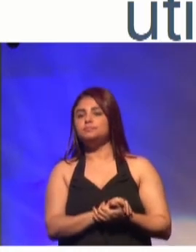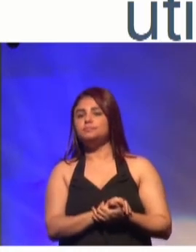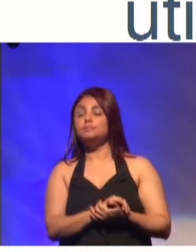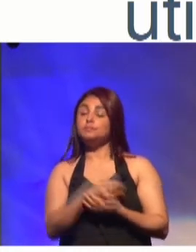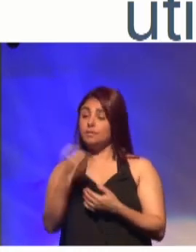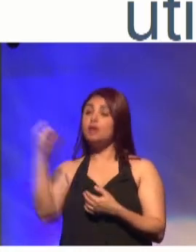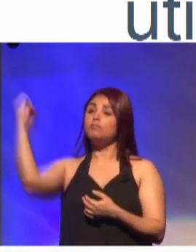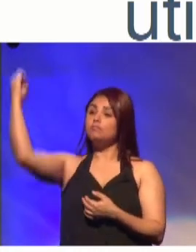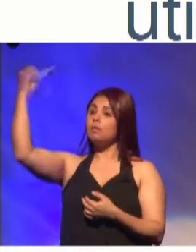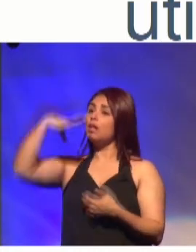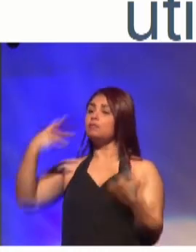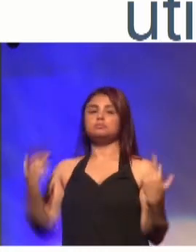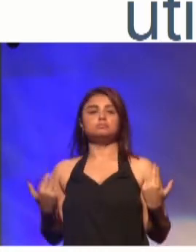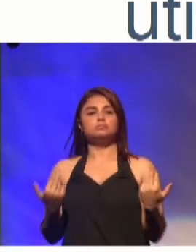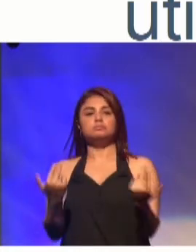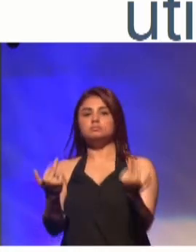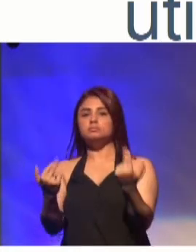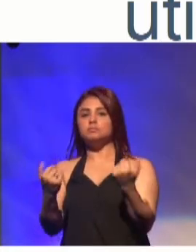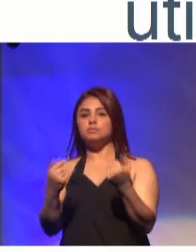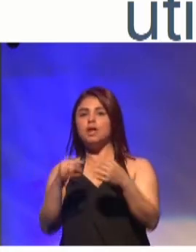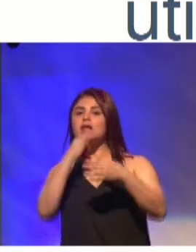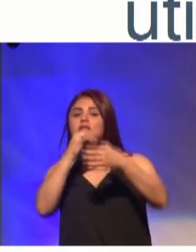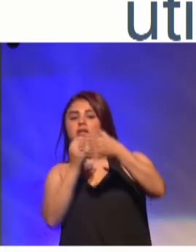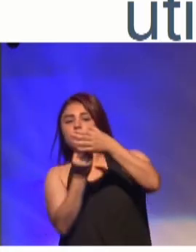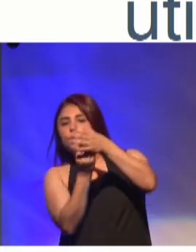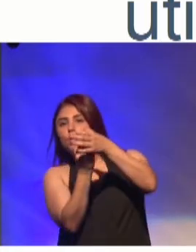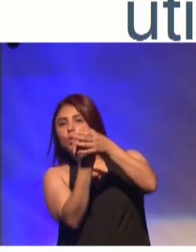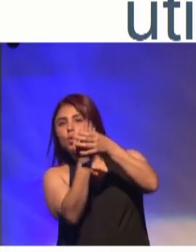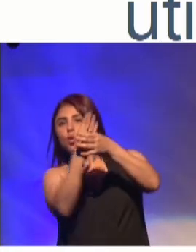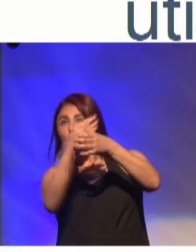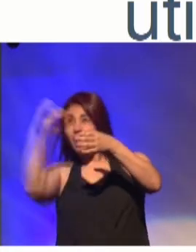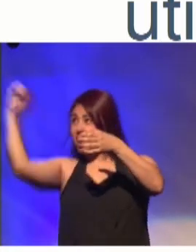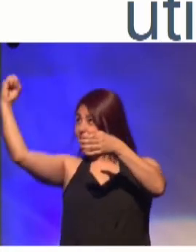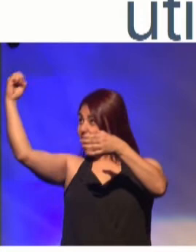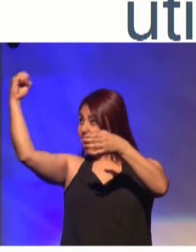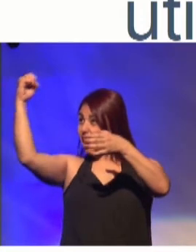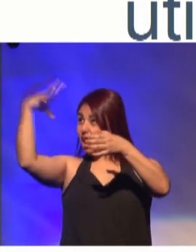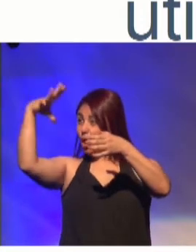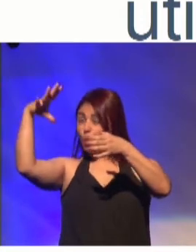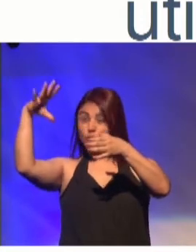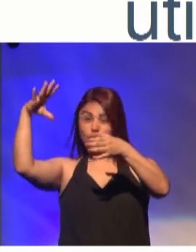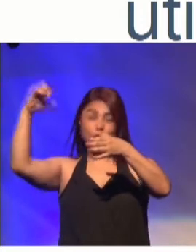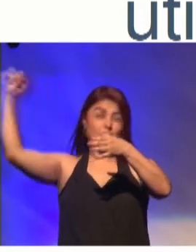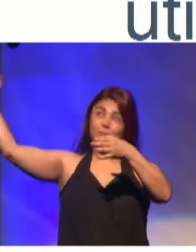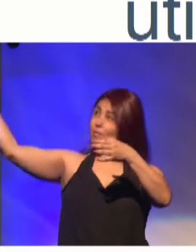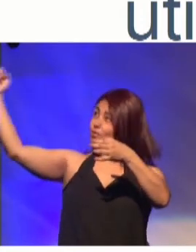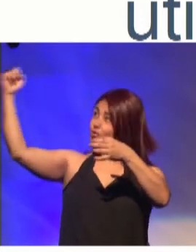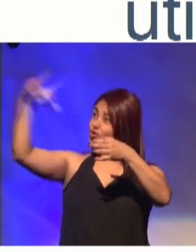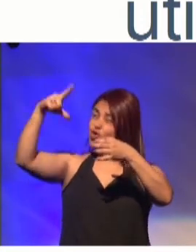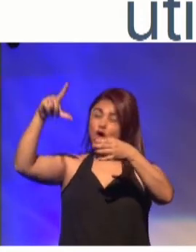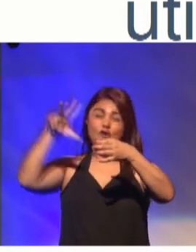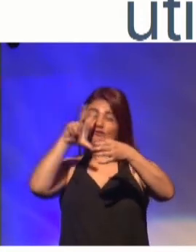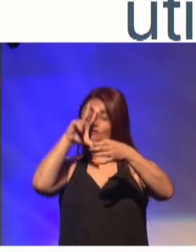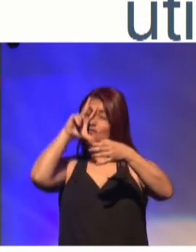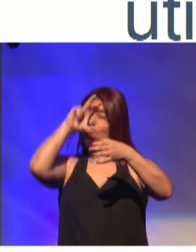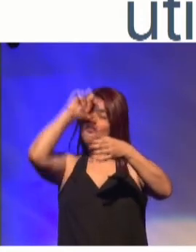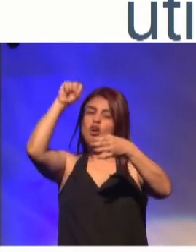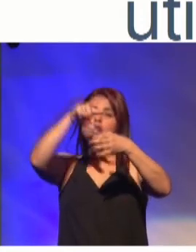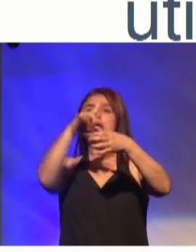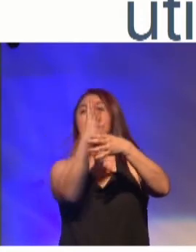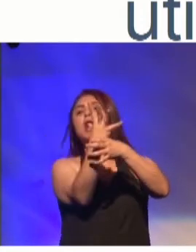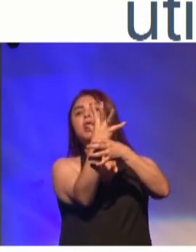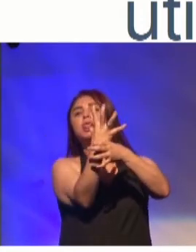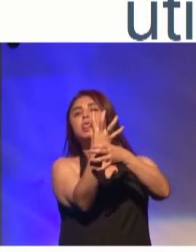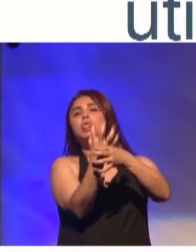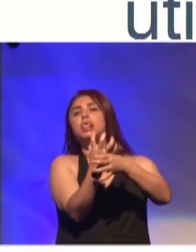A luz, a mesma coisa. A mesma plantinha, se você colocar luz demais, colocar um sol terrível, ela